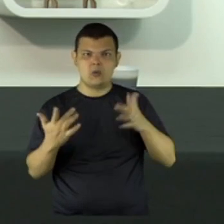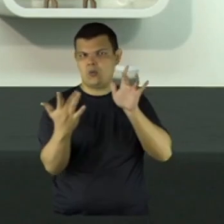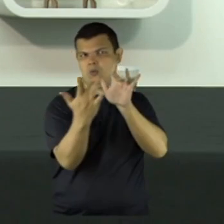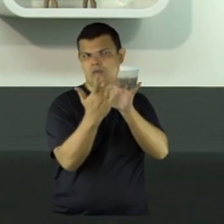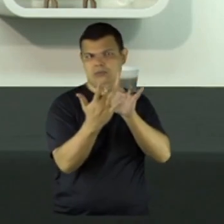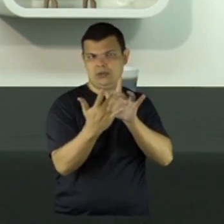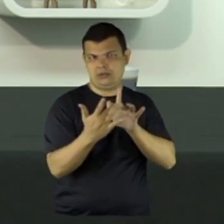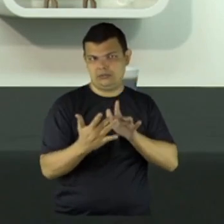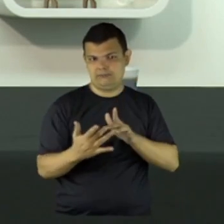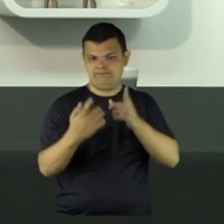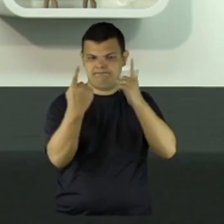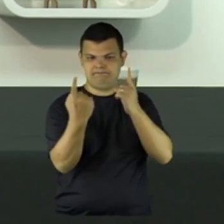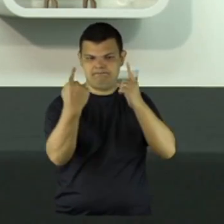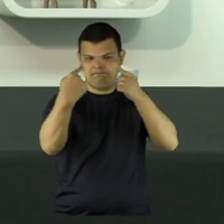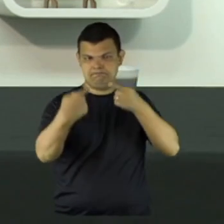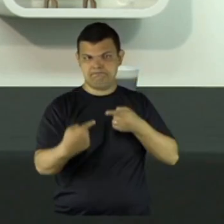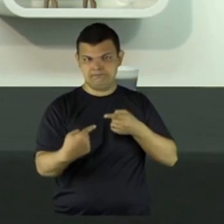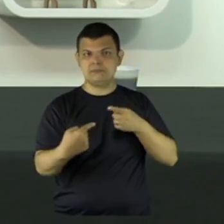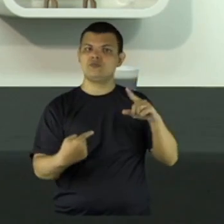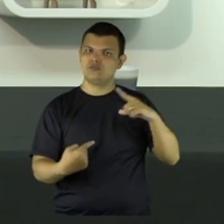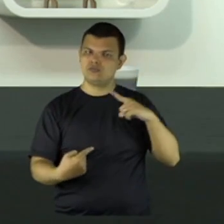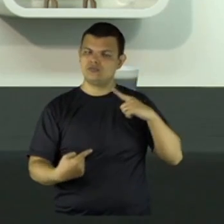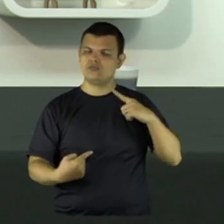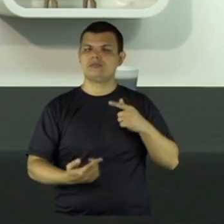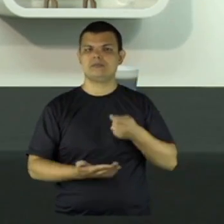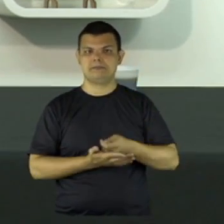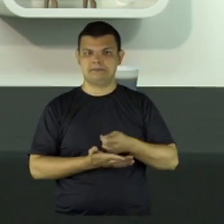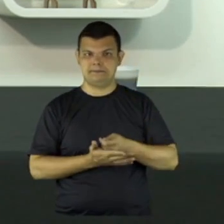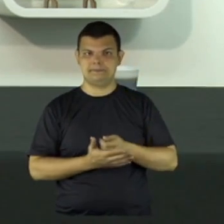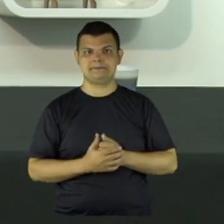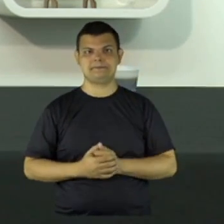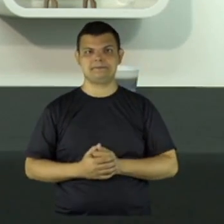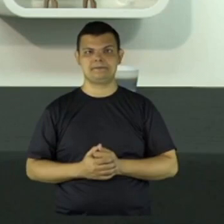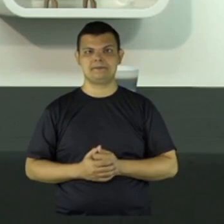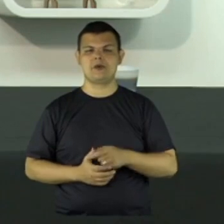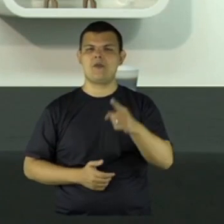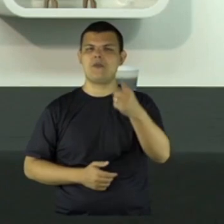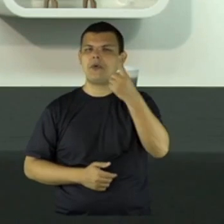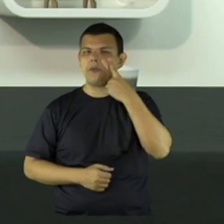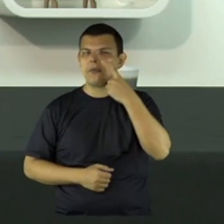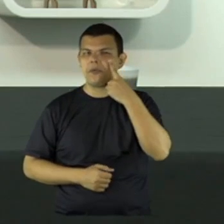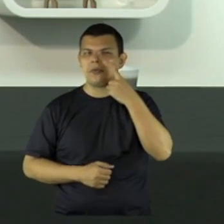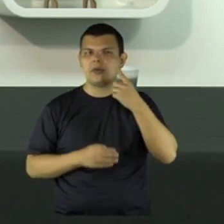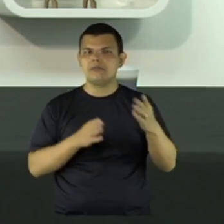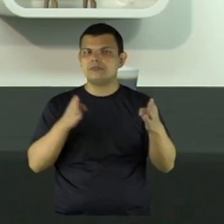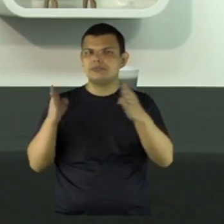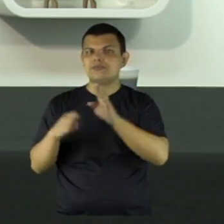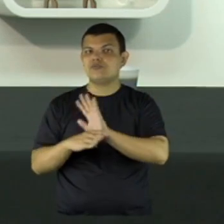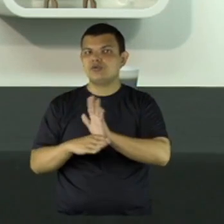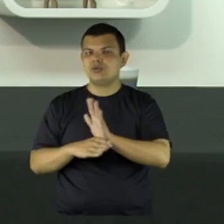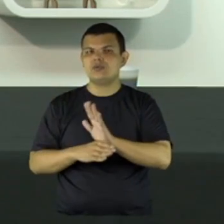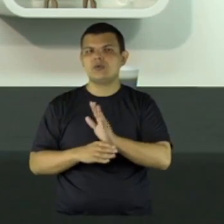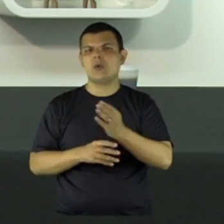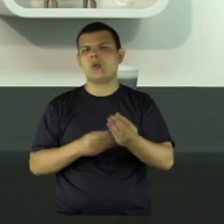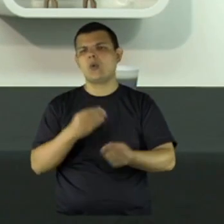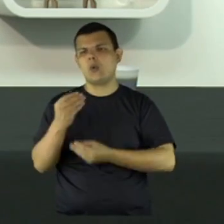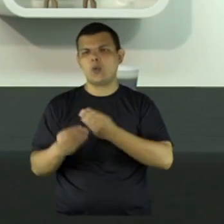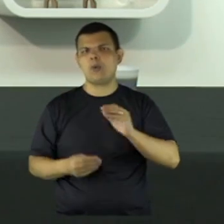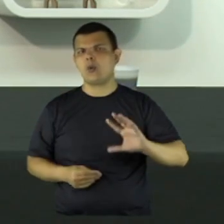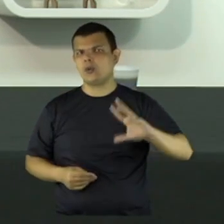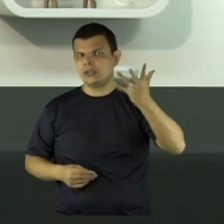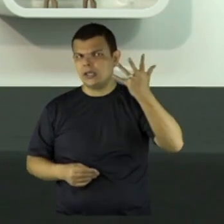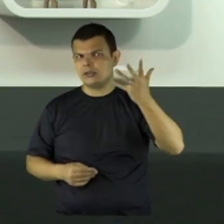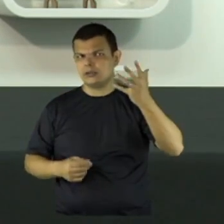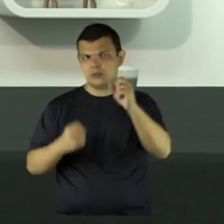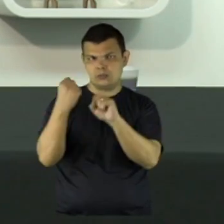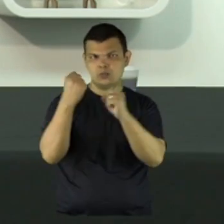contato que esses golpes vão exigir. Então, vamos ver no nosso próximo vídeo como acontece uma luta